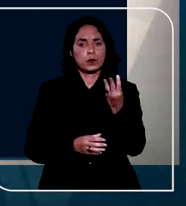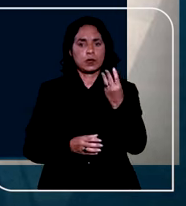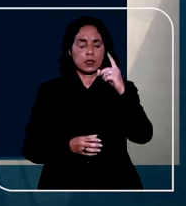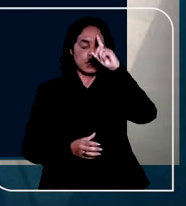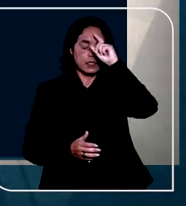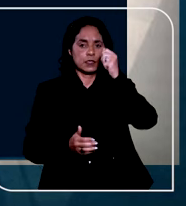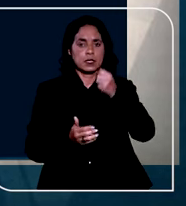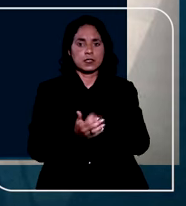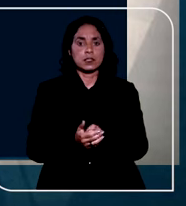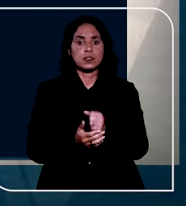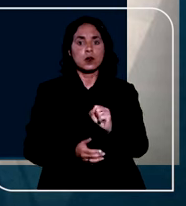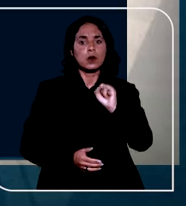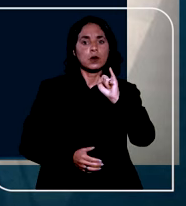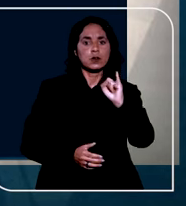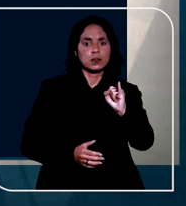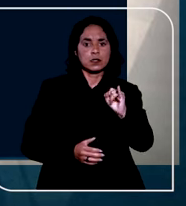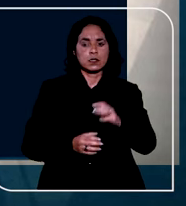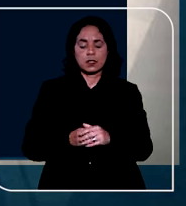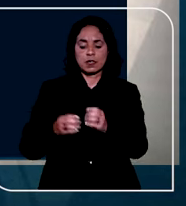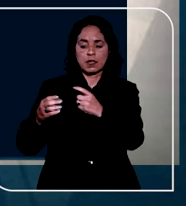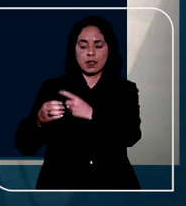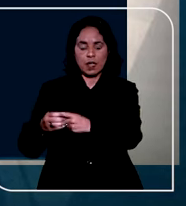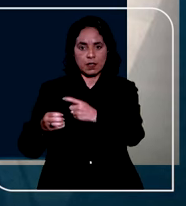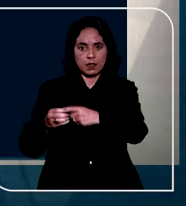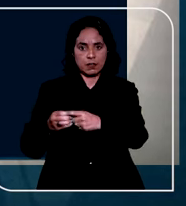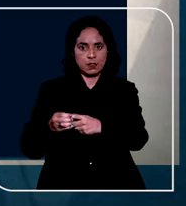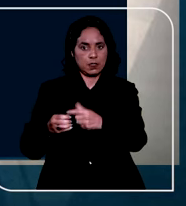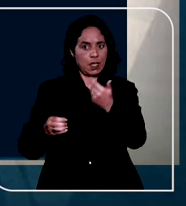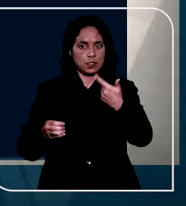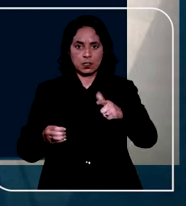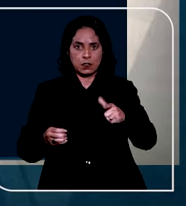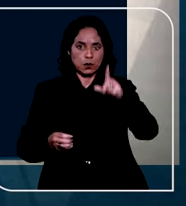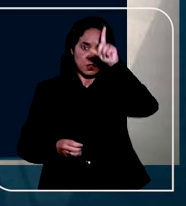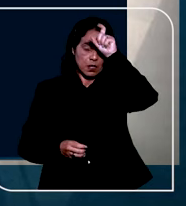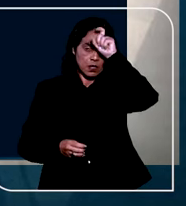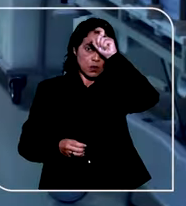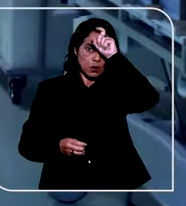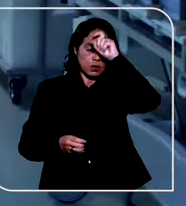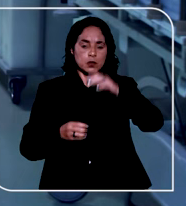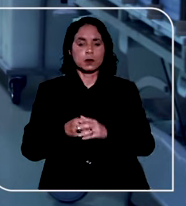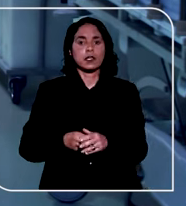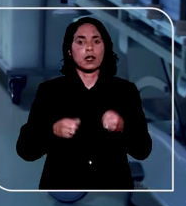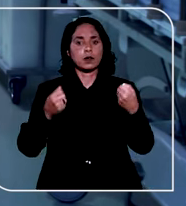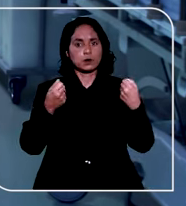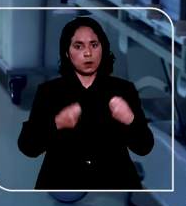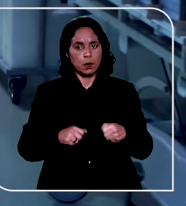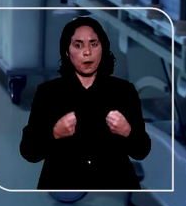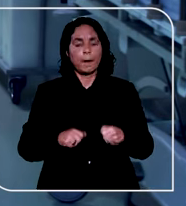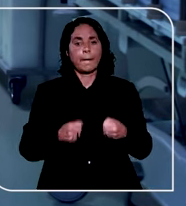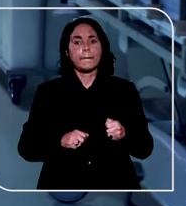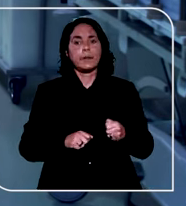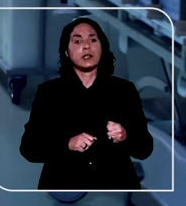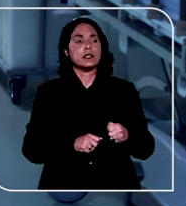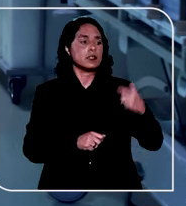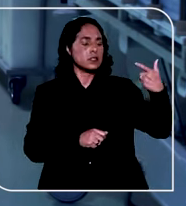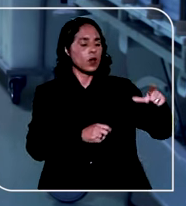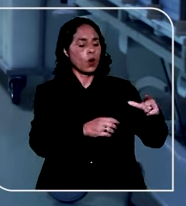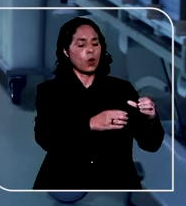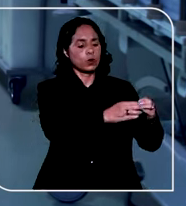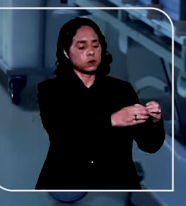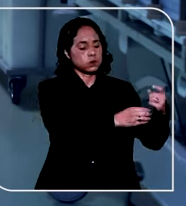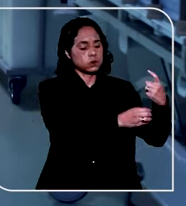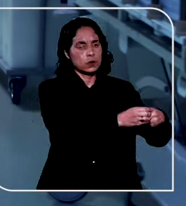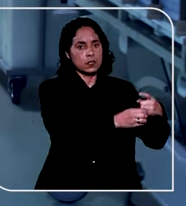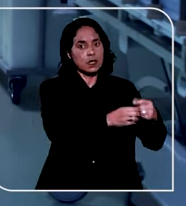decidiu que quando não houver possibilidade de atendimento do beneficiário no município onde surgiu a demanda ou em outro que